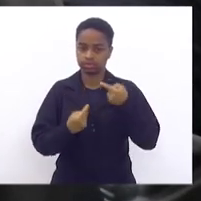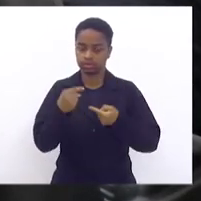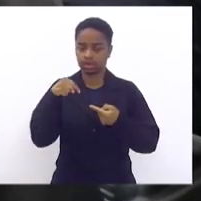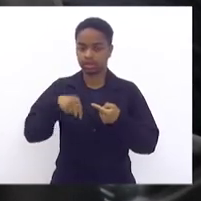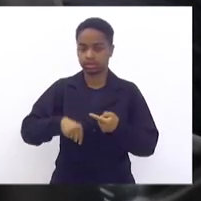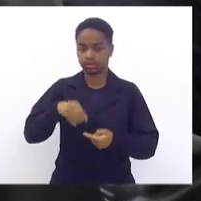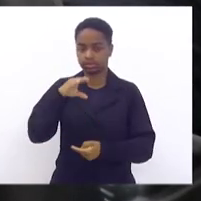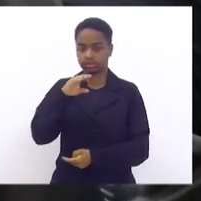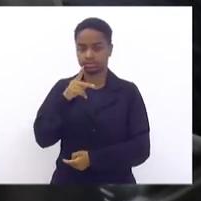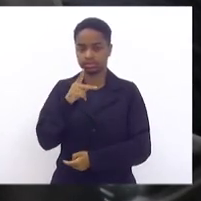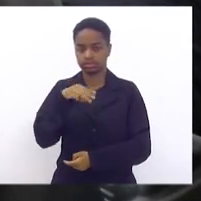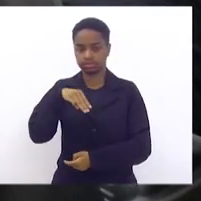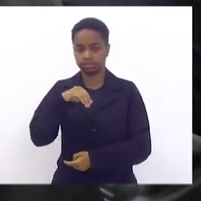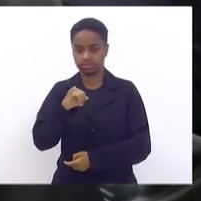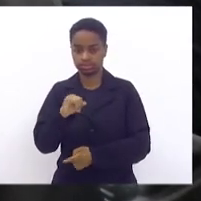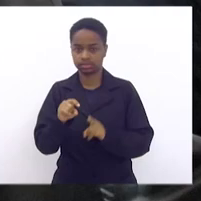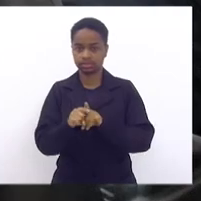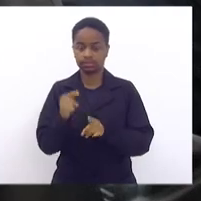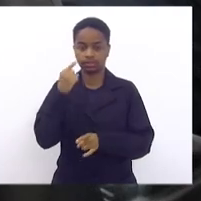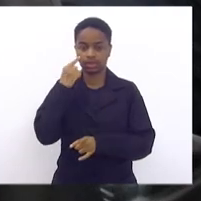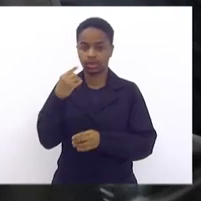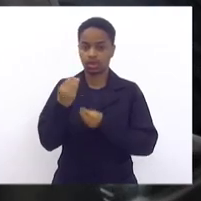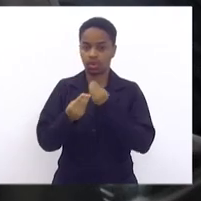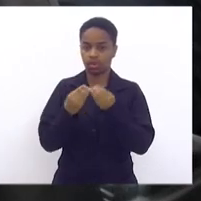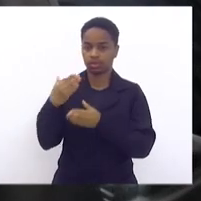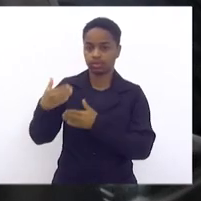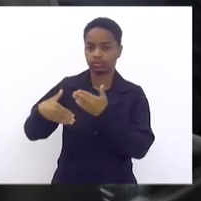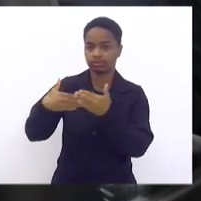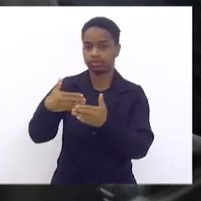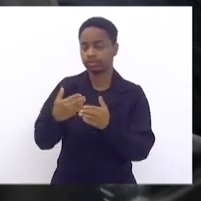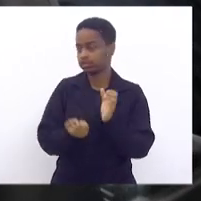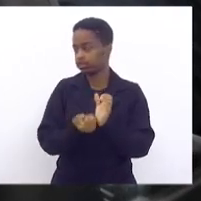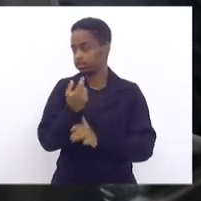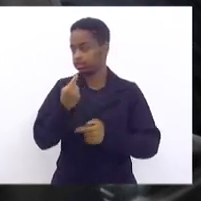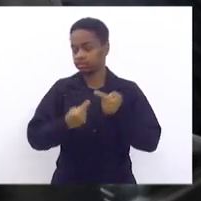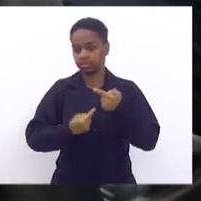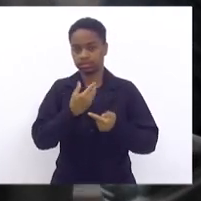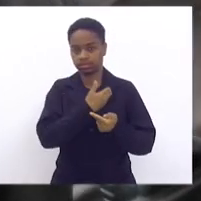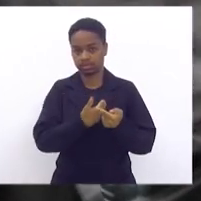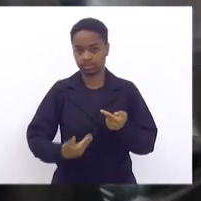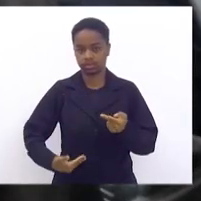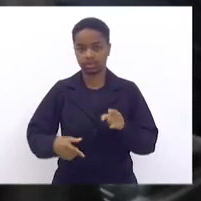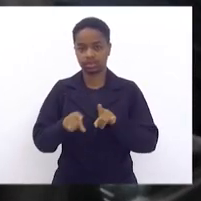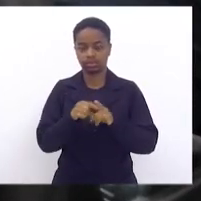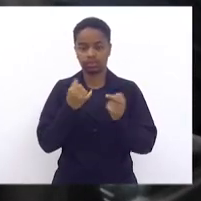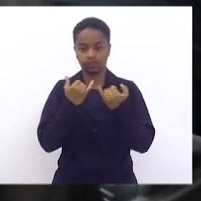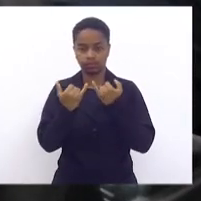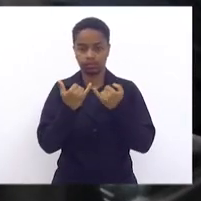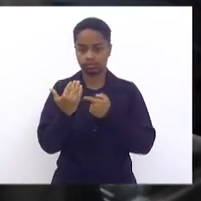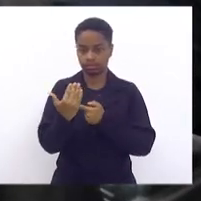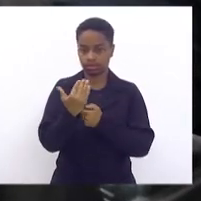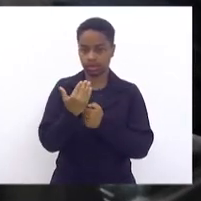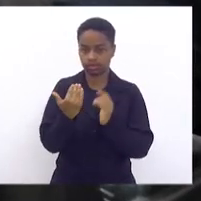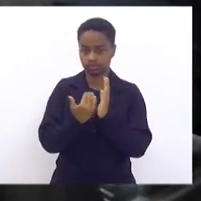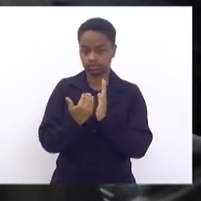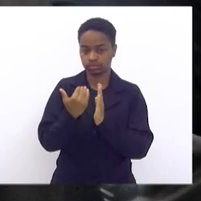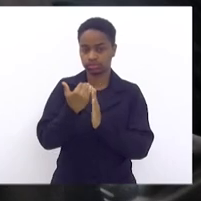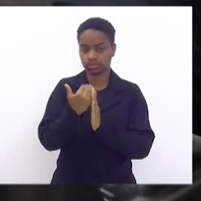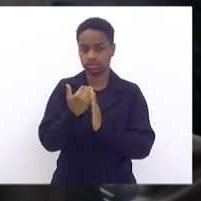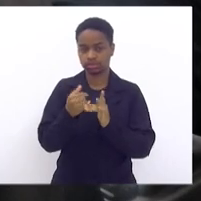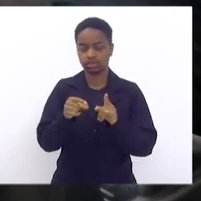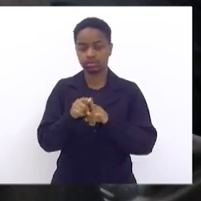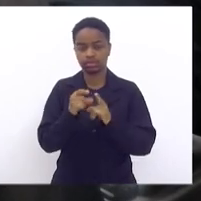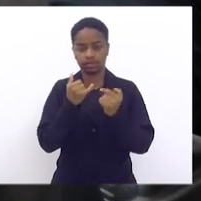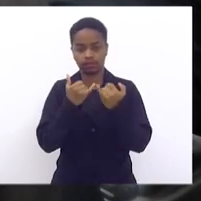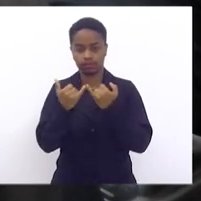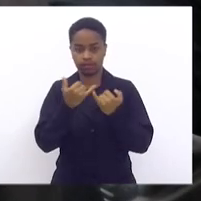e pensar como que a gente poderia avançar na criação de políticas públicas. Esse informe me ajudou muito. É um